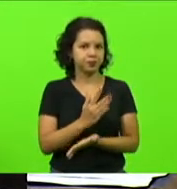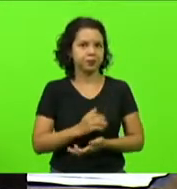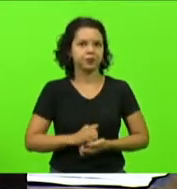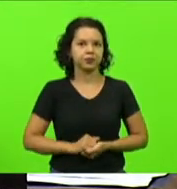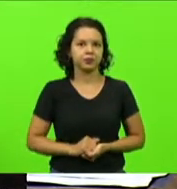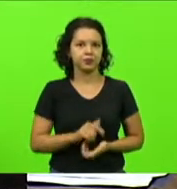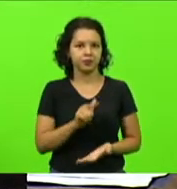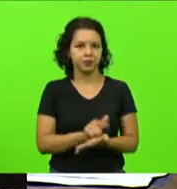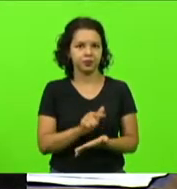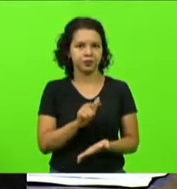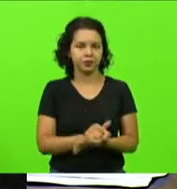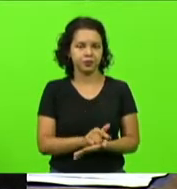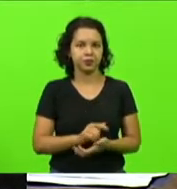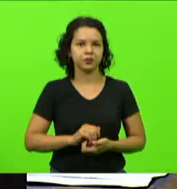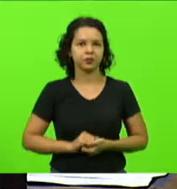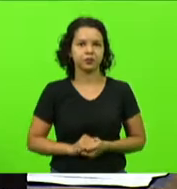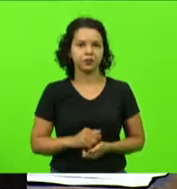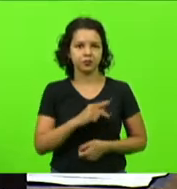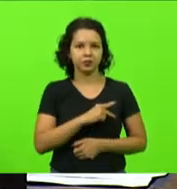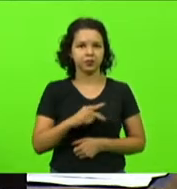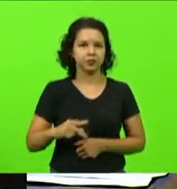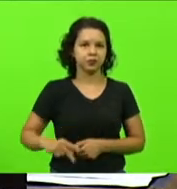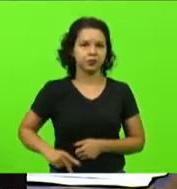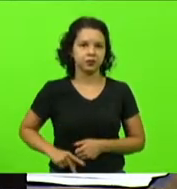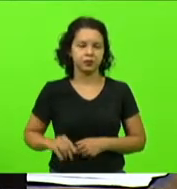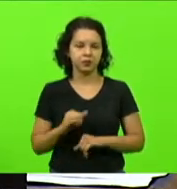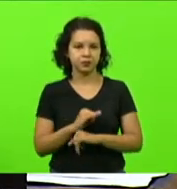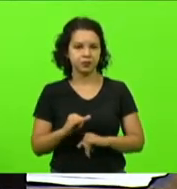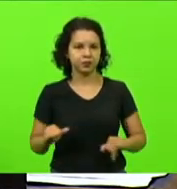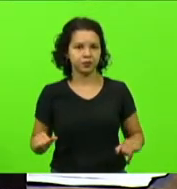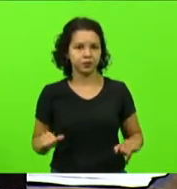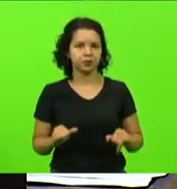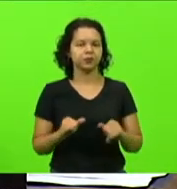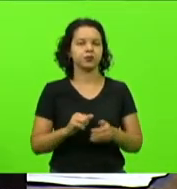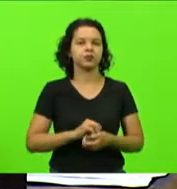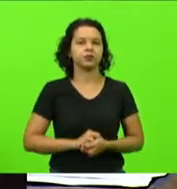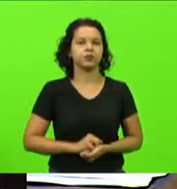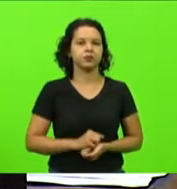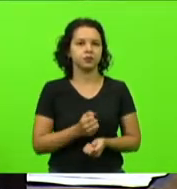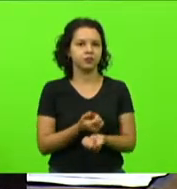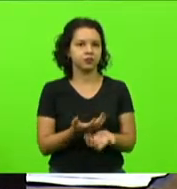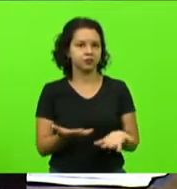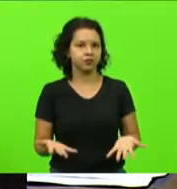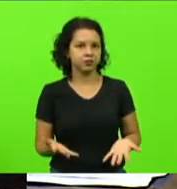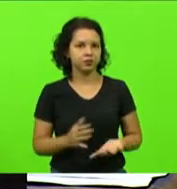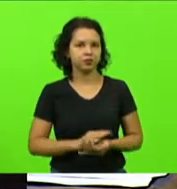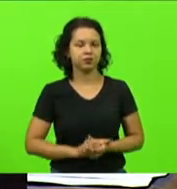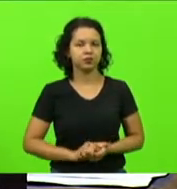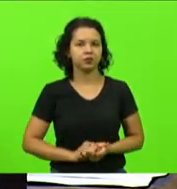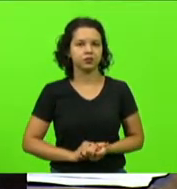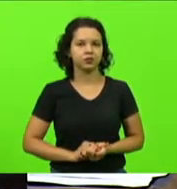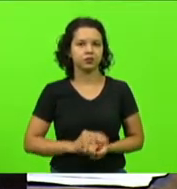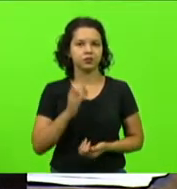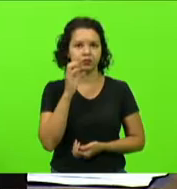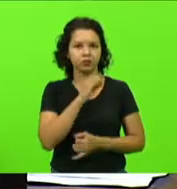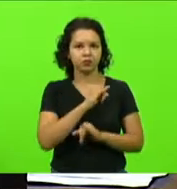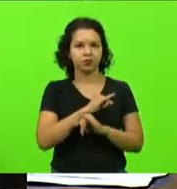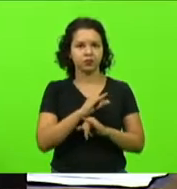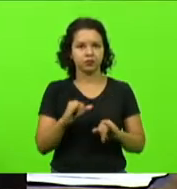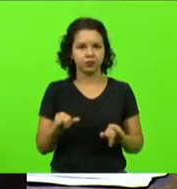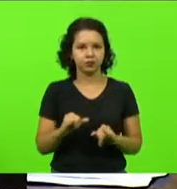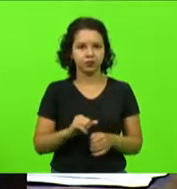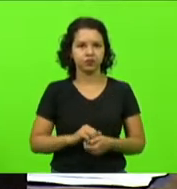Expediente. O senhor presidente solicitou que se procedesse à distribuição. Breves comunicações.